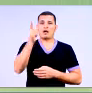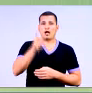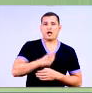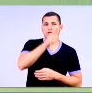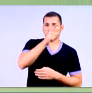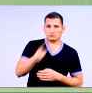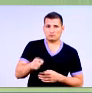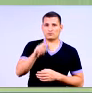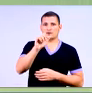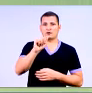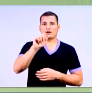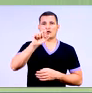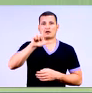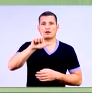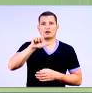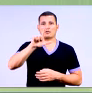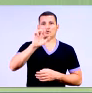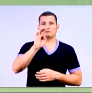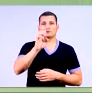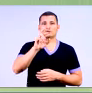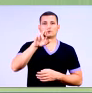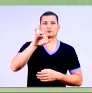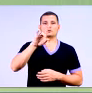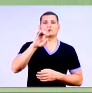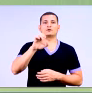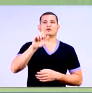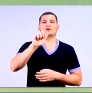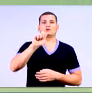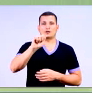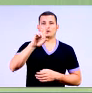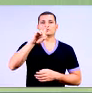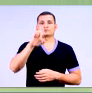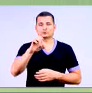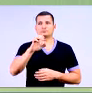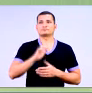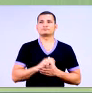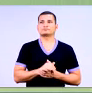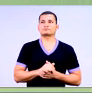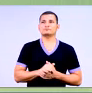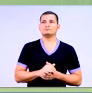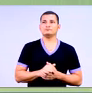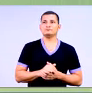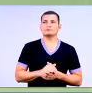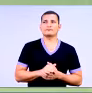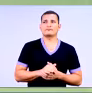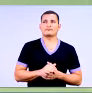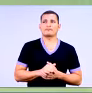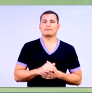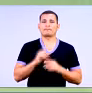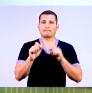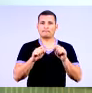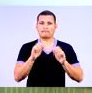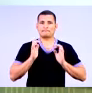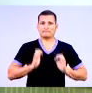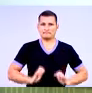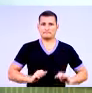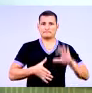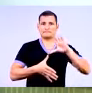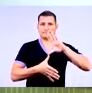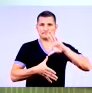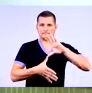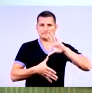respeito à alteridade implica na dominação da verdade. Então, o que a ética latino-americana